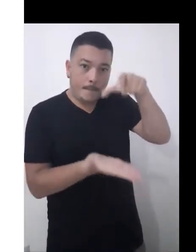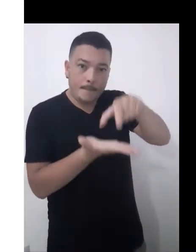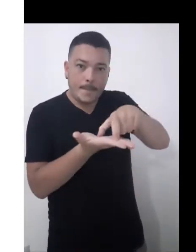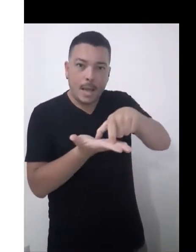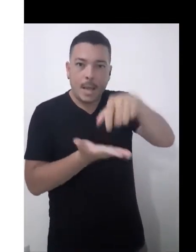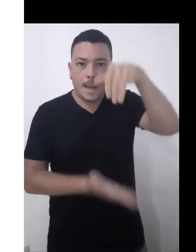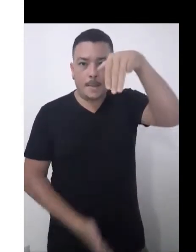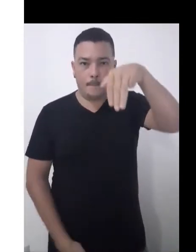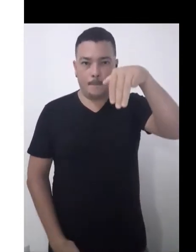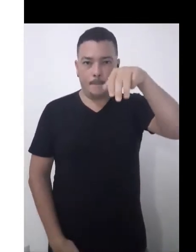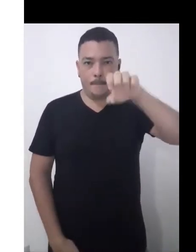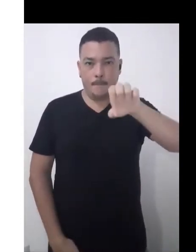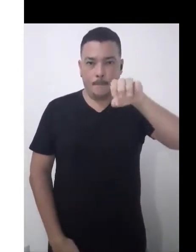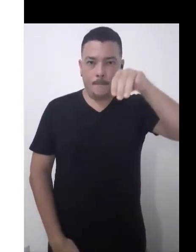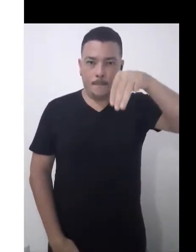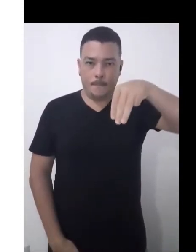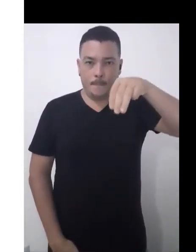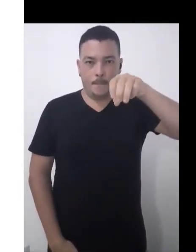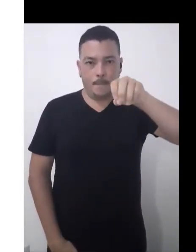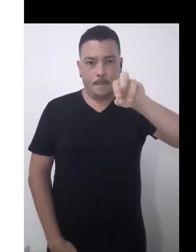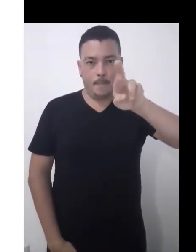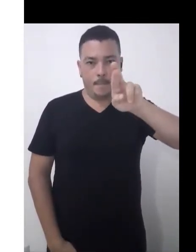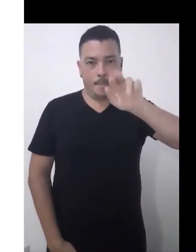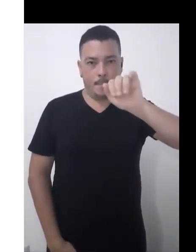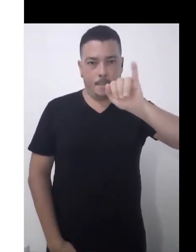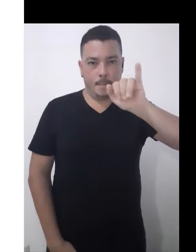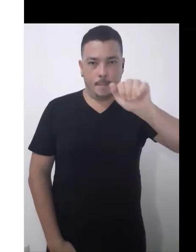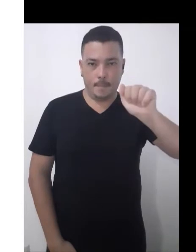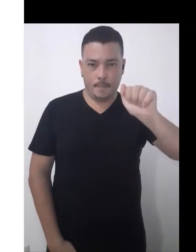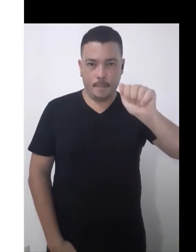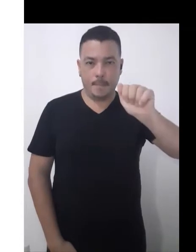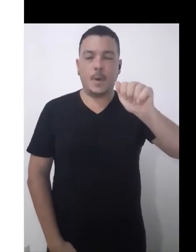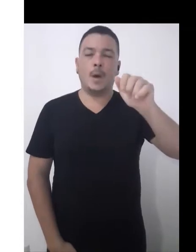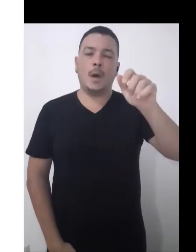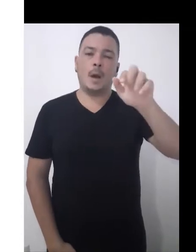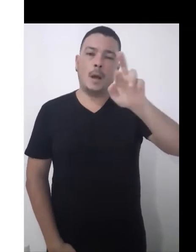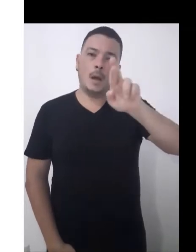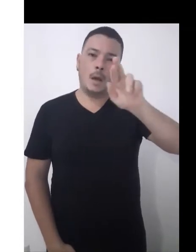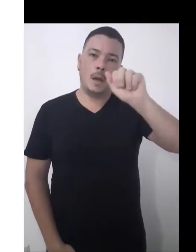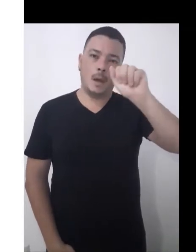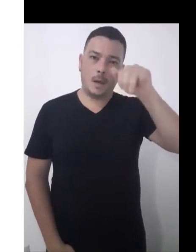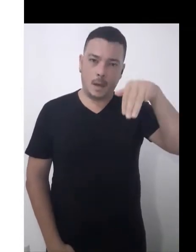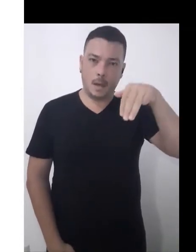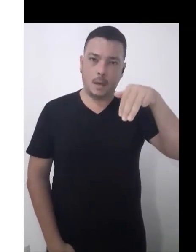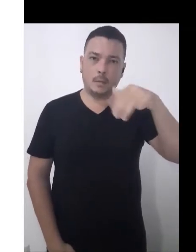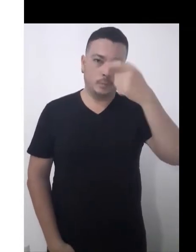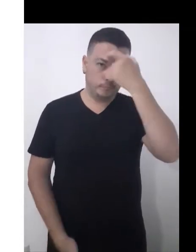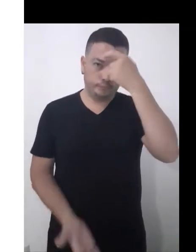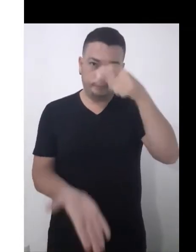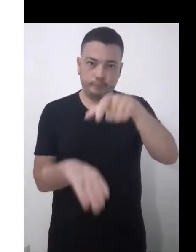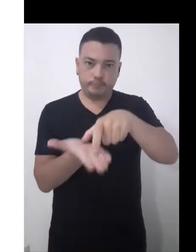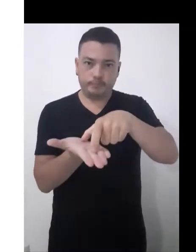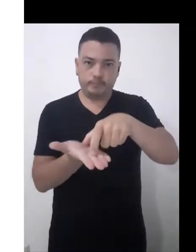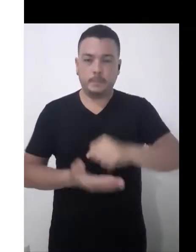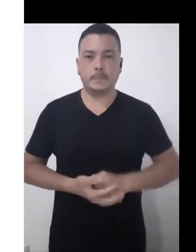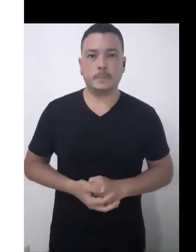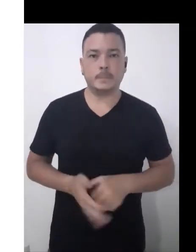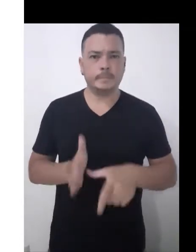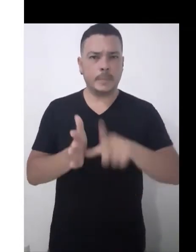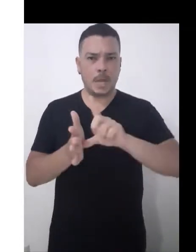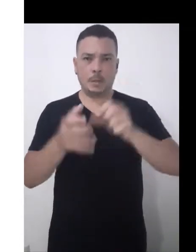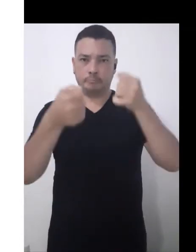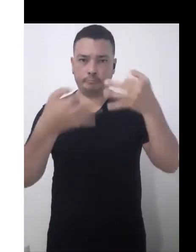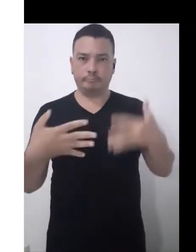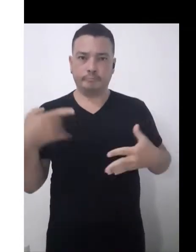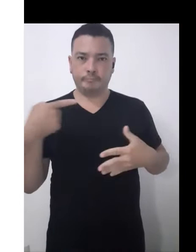nossa memória principal atualmente. Antes de entrar no assunto memória RAM, é importante ressaltar, ainda